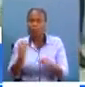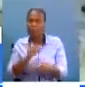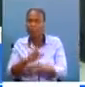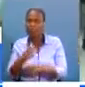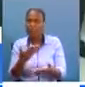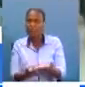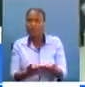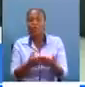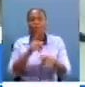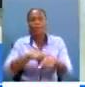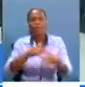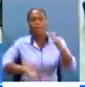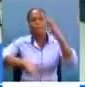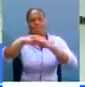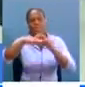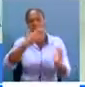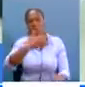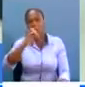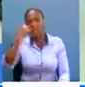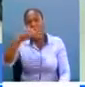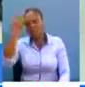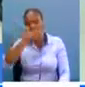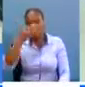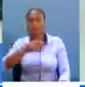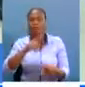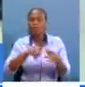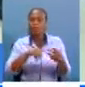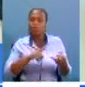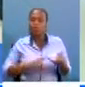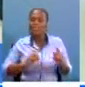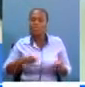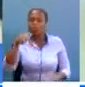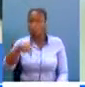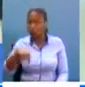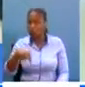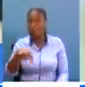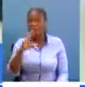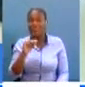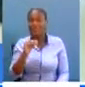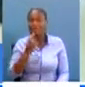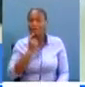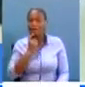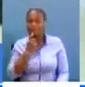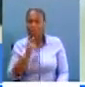será entregue num prazo máximo de 180 dias, a contar a partir de hoje, 10 de abril.